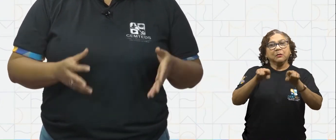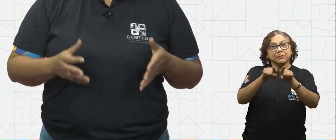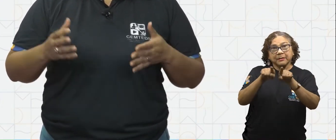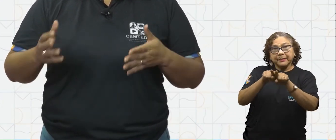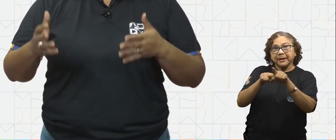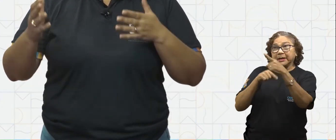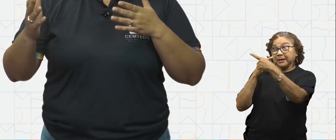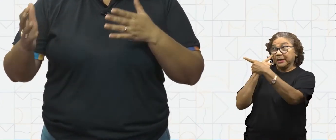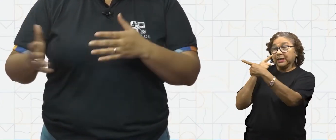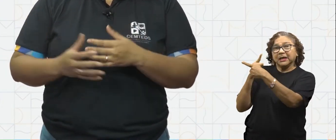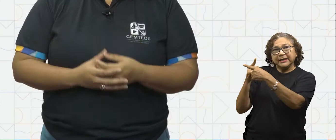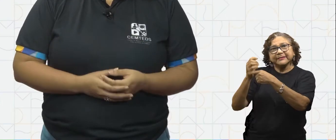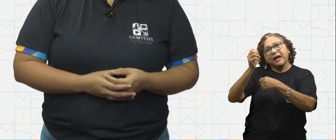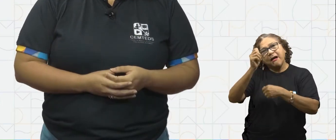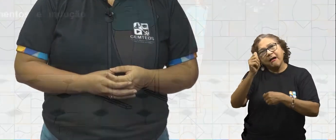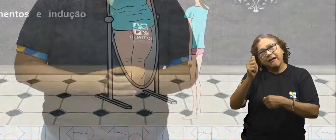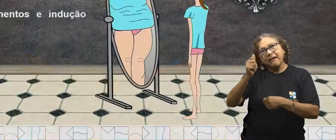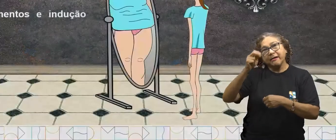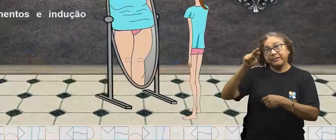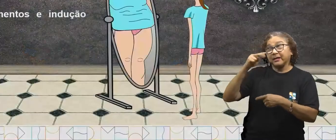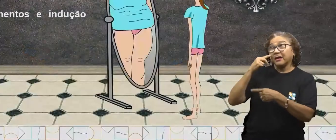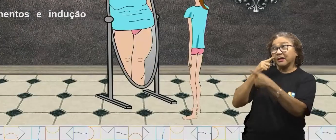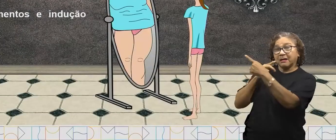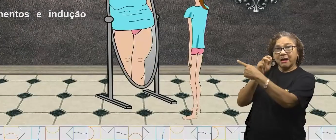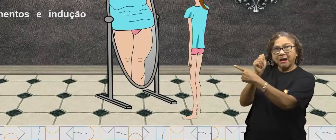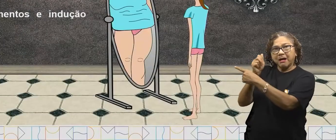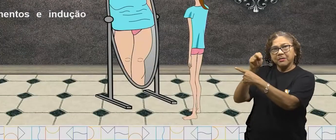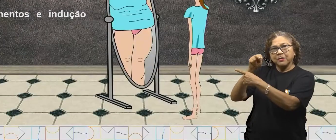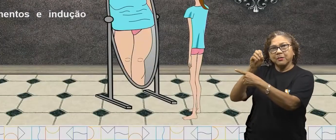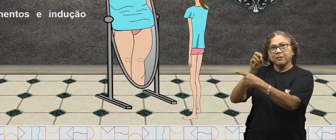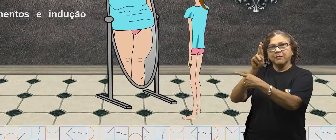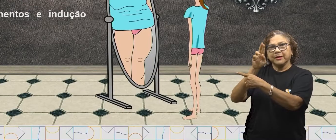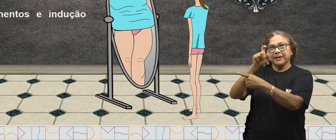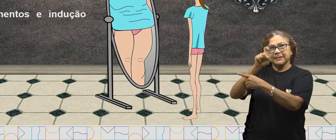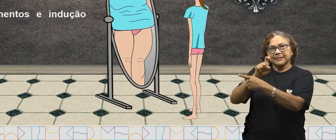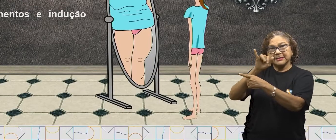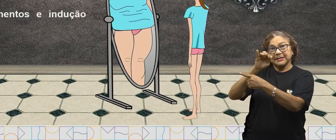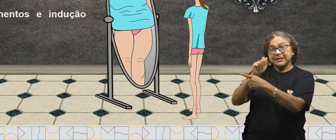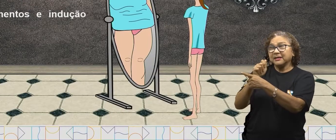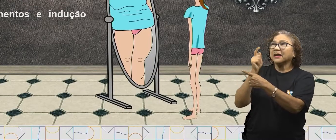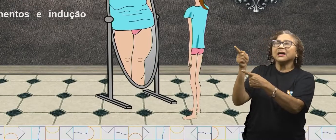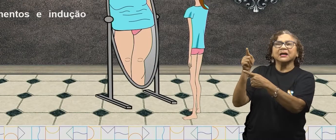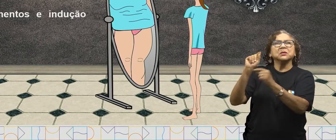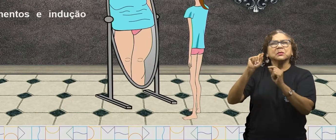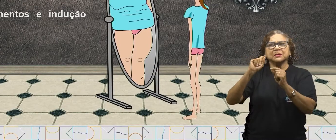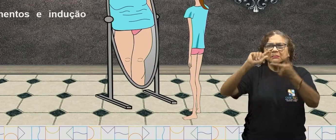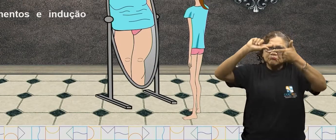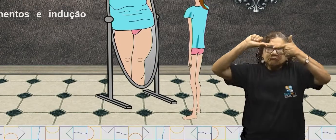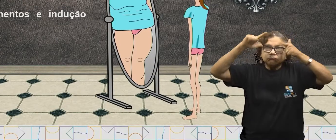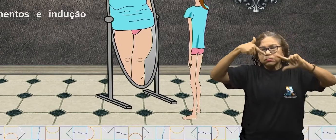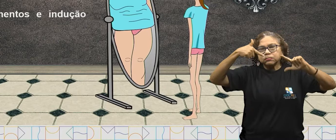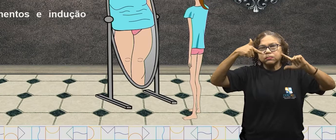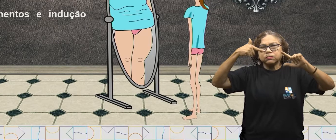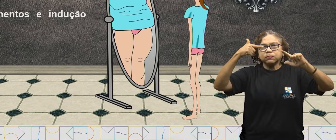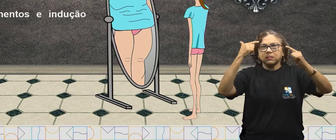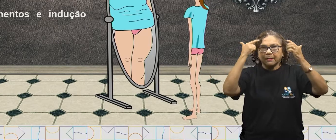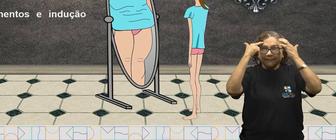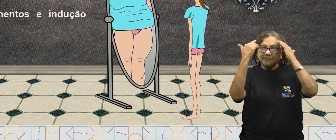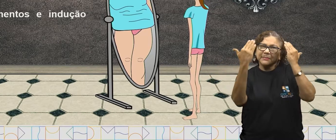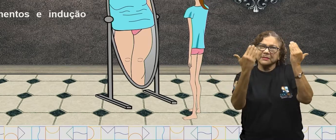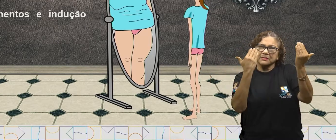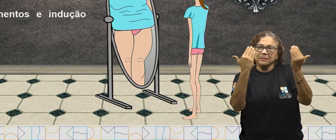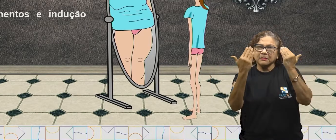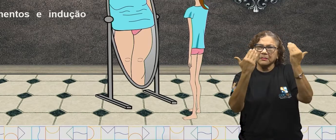também pode levar à desnutrição. A anorexia é um transtorno ou distúrbio alimentar e psicológico no